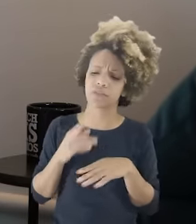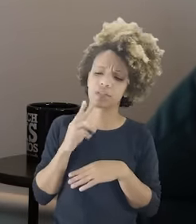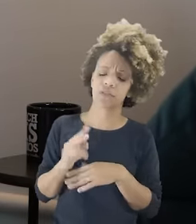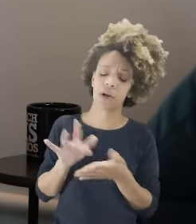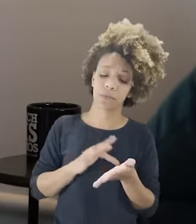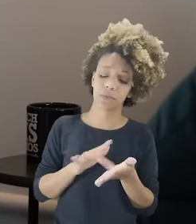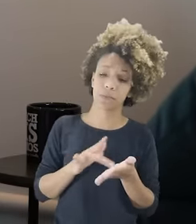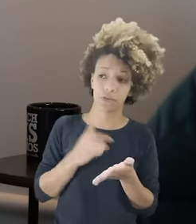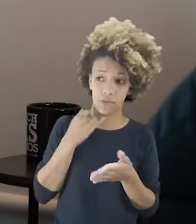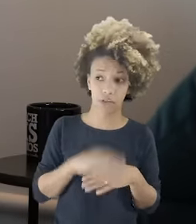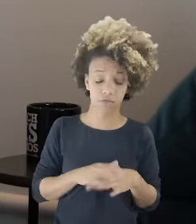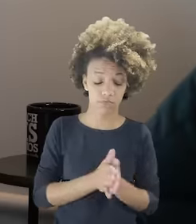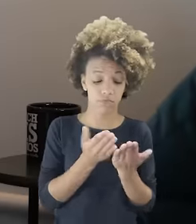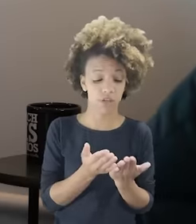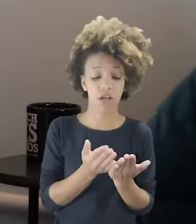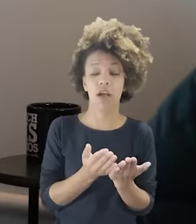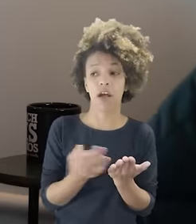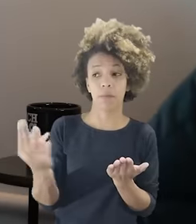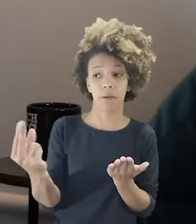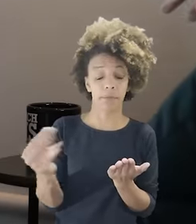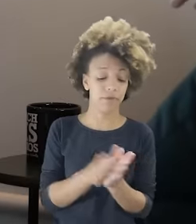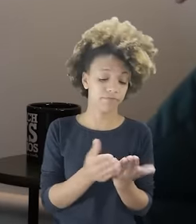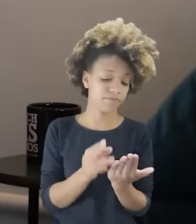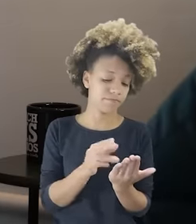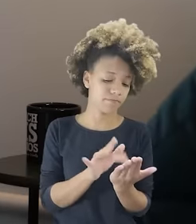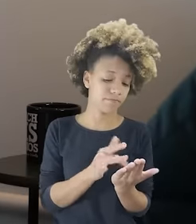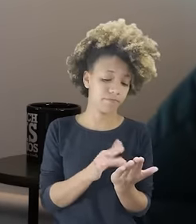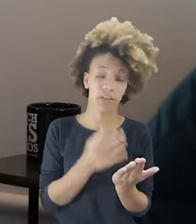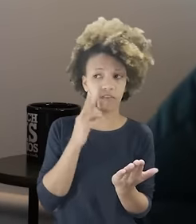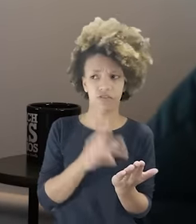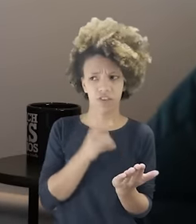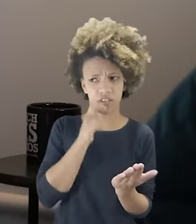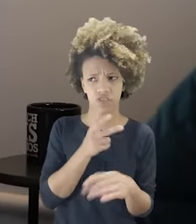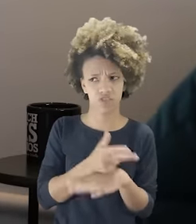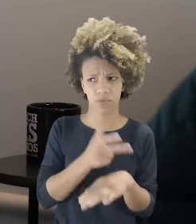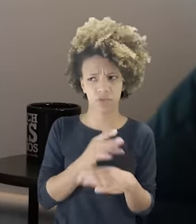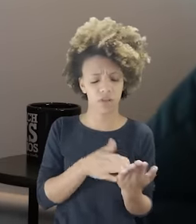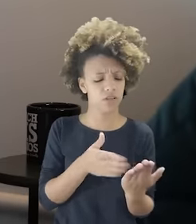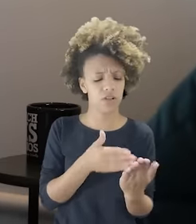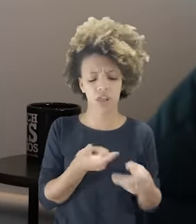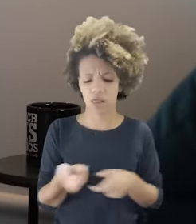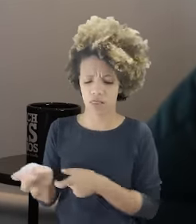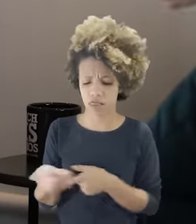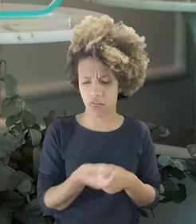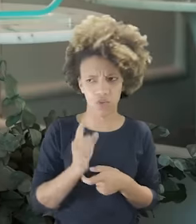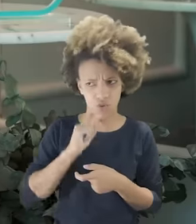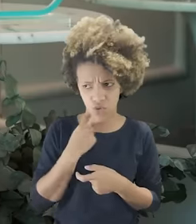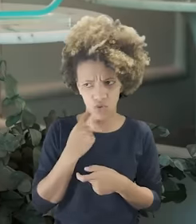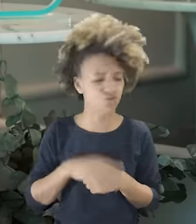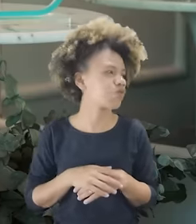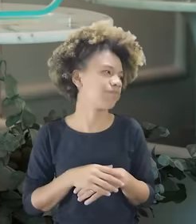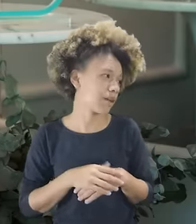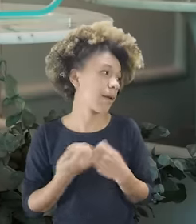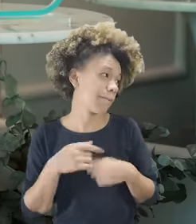eu fico com meu celular no meio do caderno né enquanto a pessoa fala Ah tá você aí eu vou assistindo vídeo de pessoa lavando o tapete bem sujo aquele sabe você tem